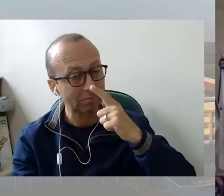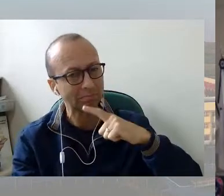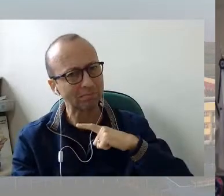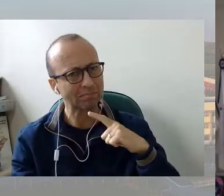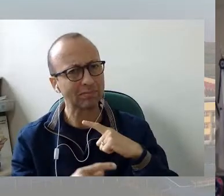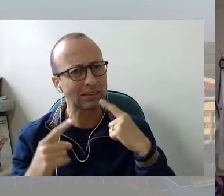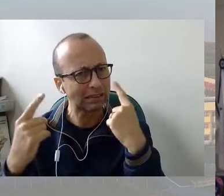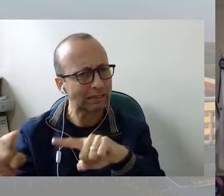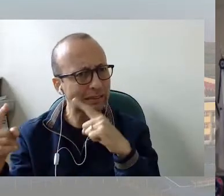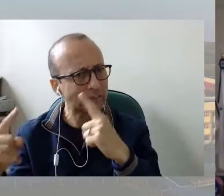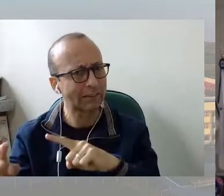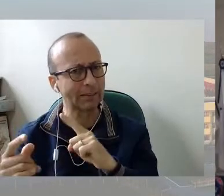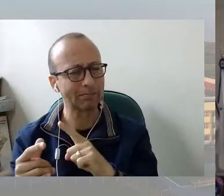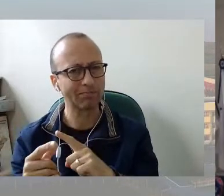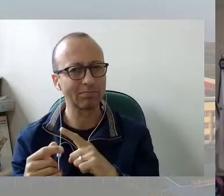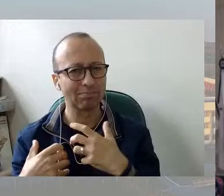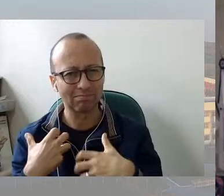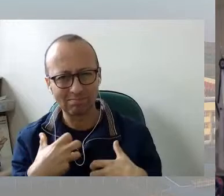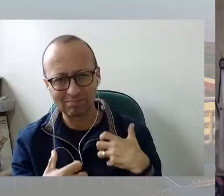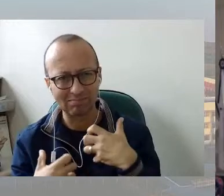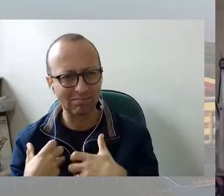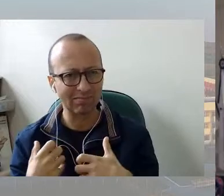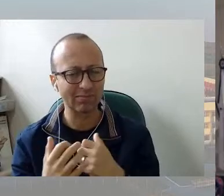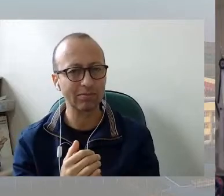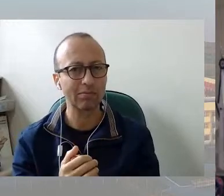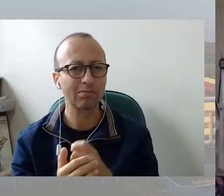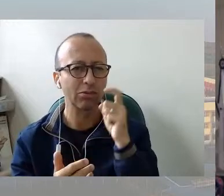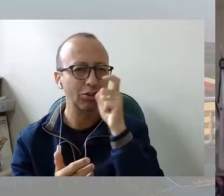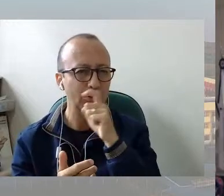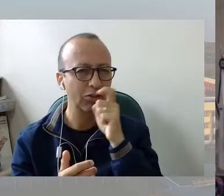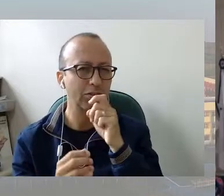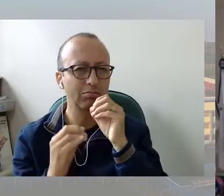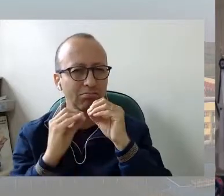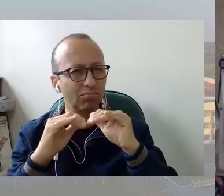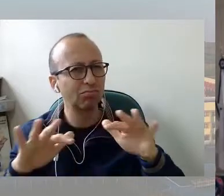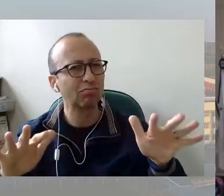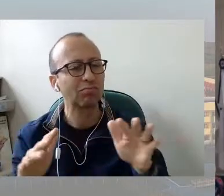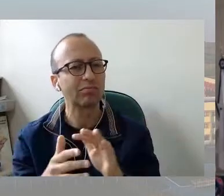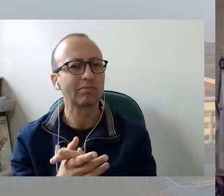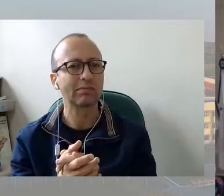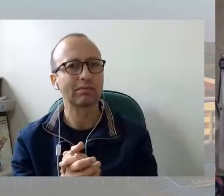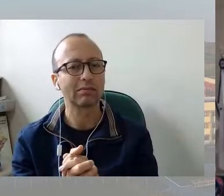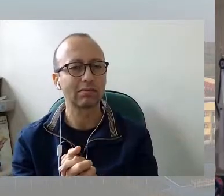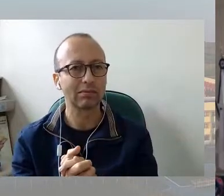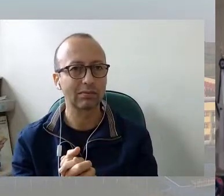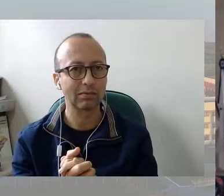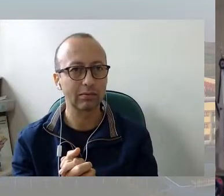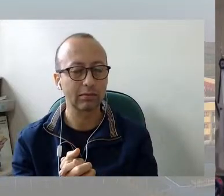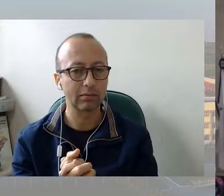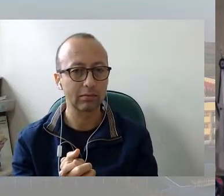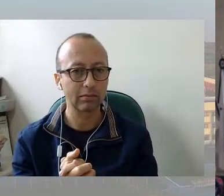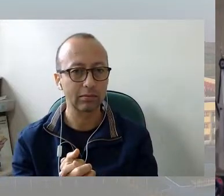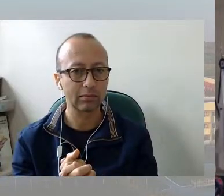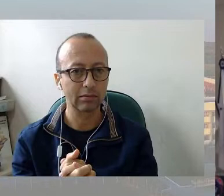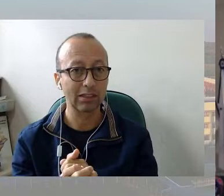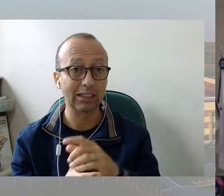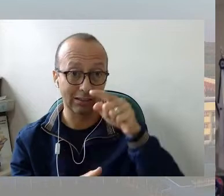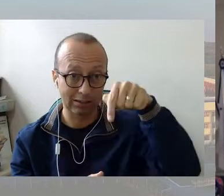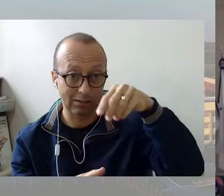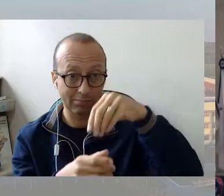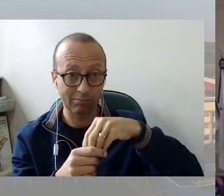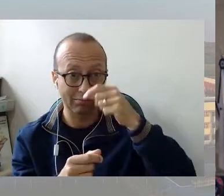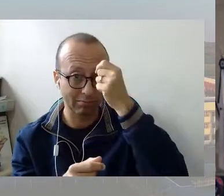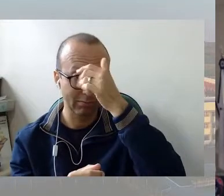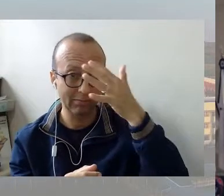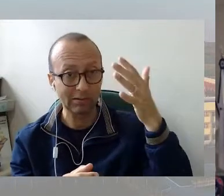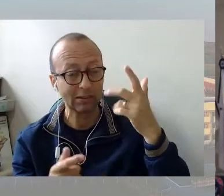abalados. Esses ataques ainda não cessaram, de fake news, de mentira que se espalha por aí afora. E nós, dentro da universidade,